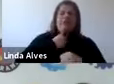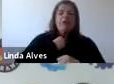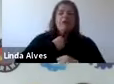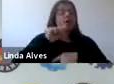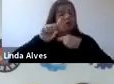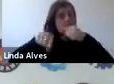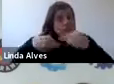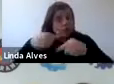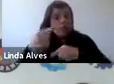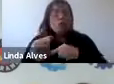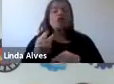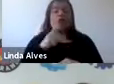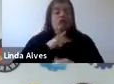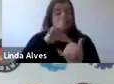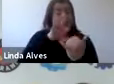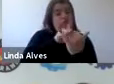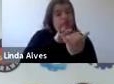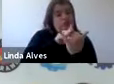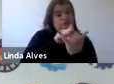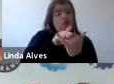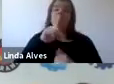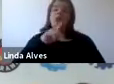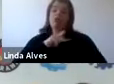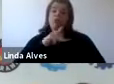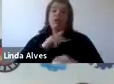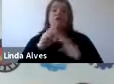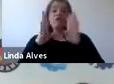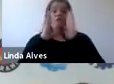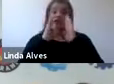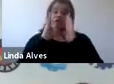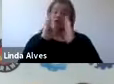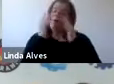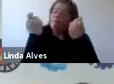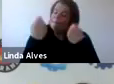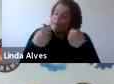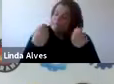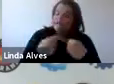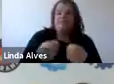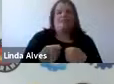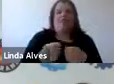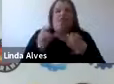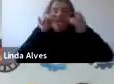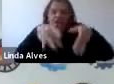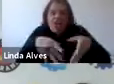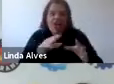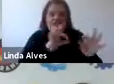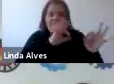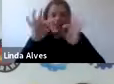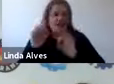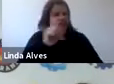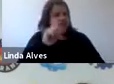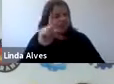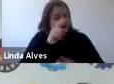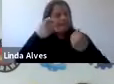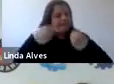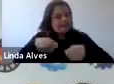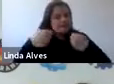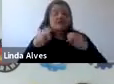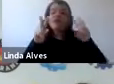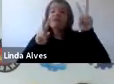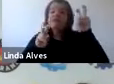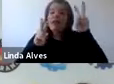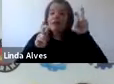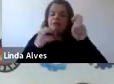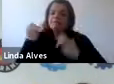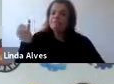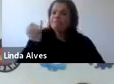tem no Facebook, só não dá para não ver, tá? Então, assim, tem assuntos aqui para todos os trabalhadores, porque todos vocês